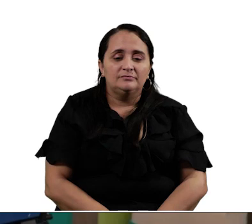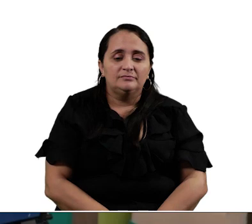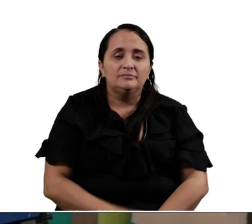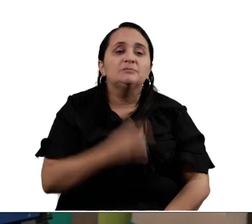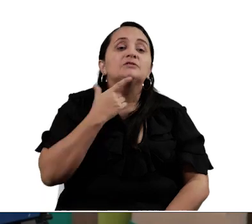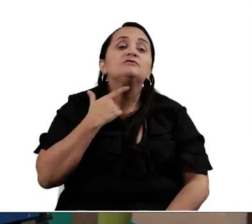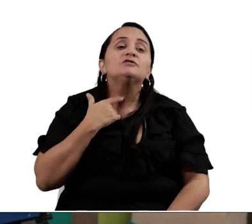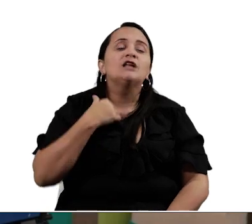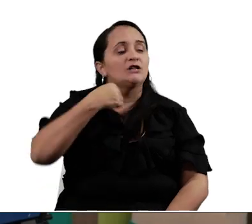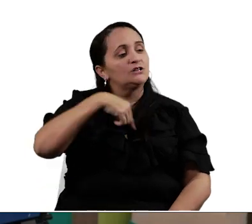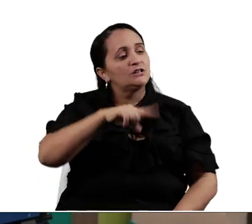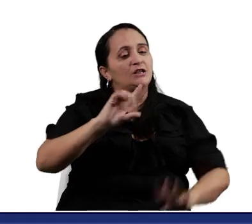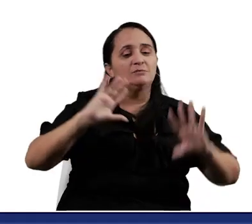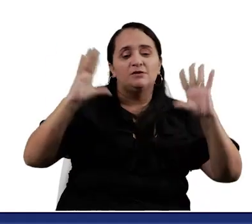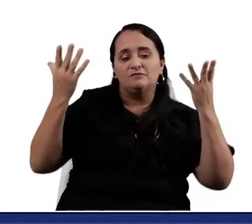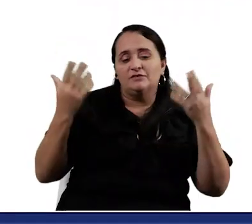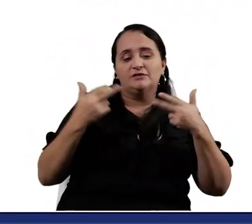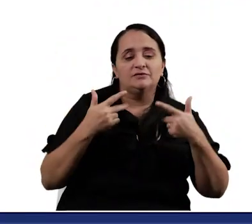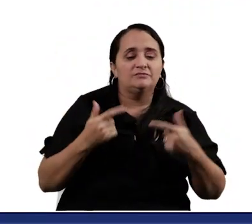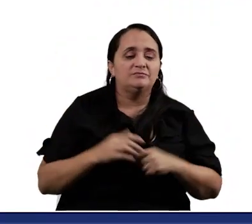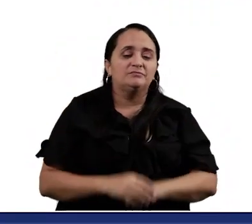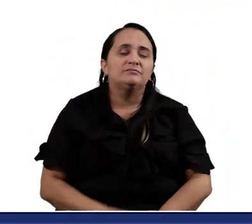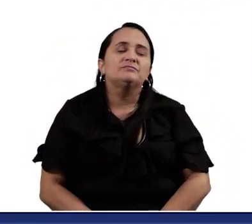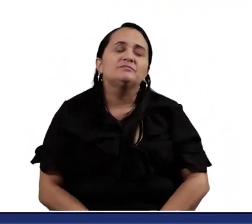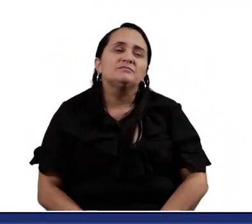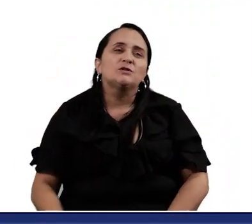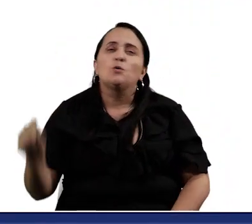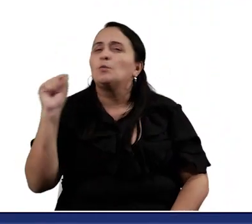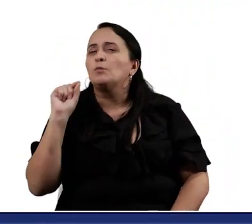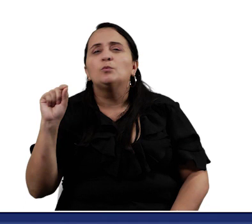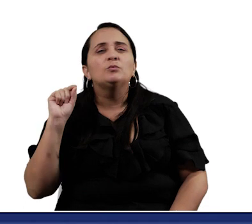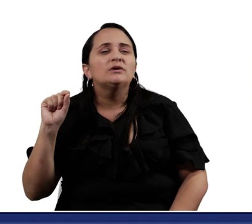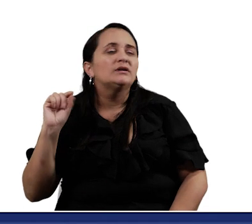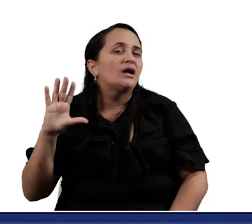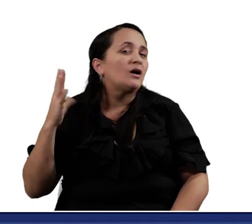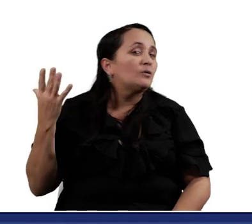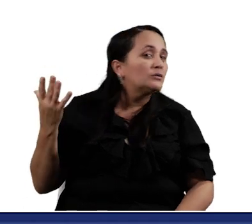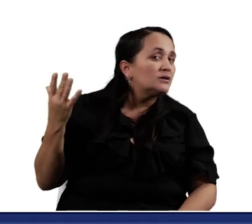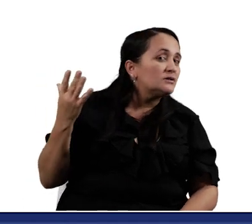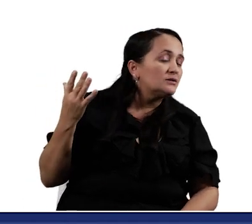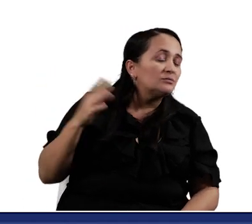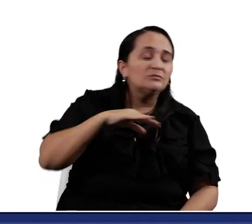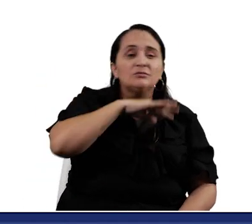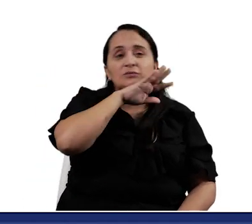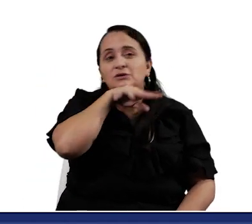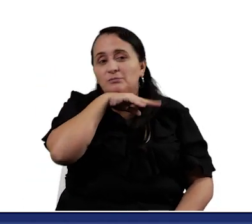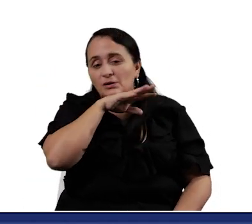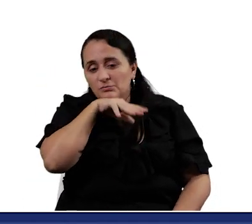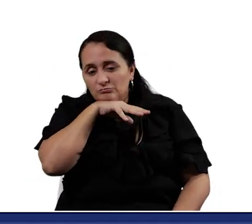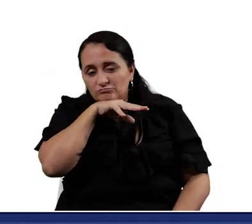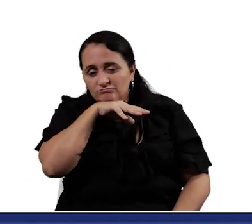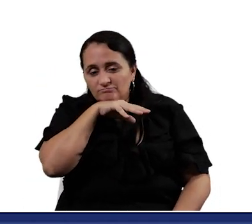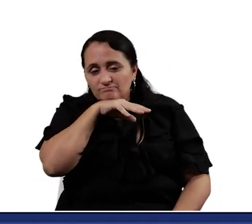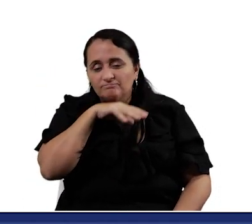querer ser um pássaro. Então, o que aconteceu com este animal depois de tudo isso,